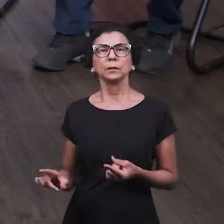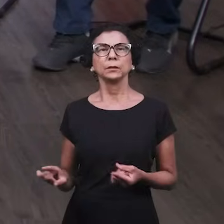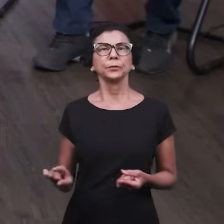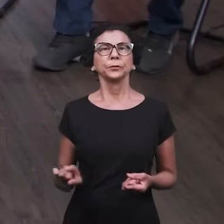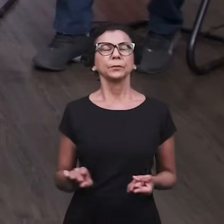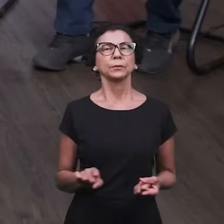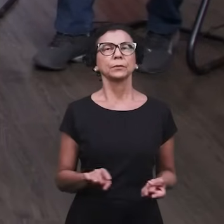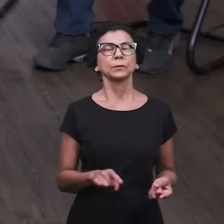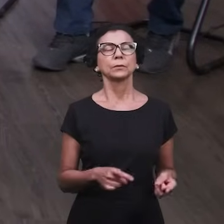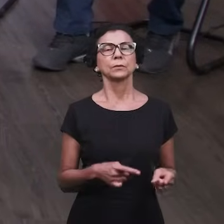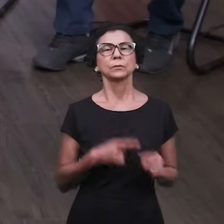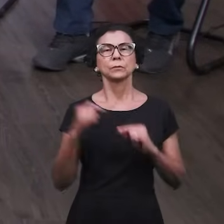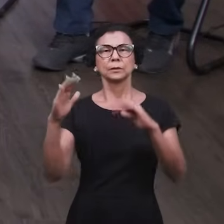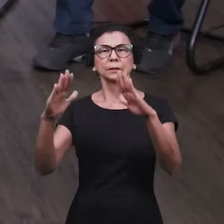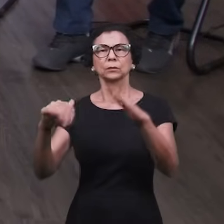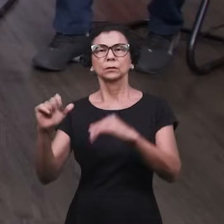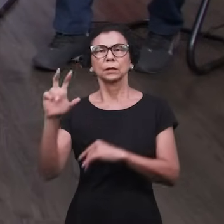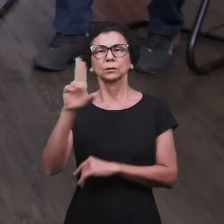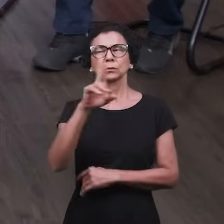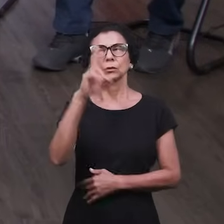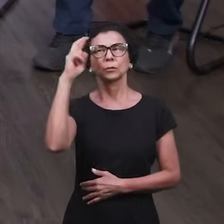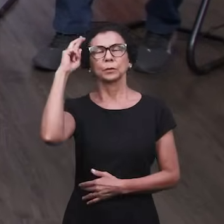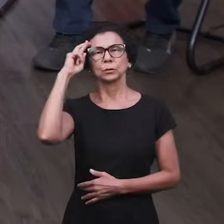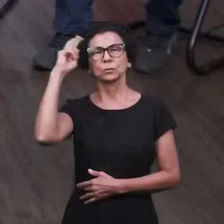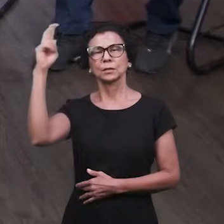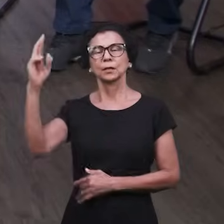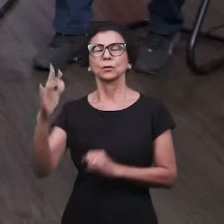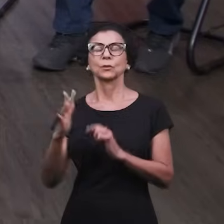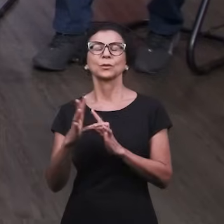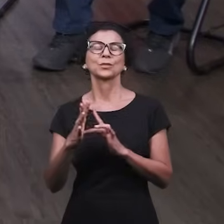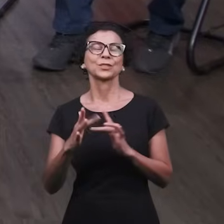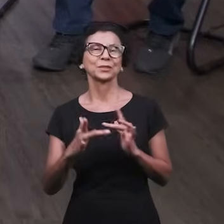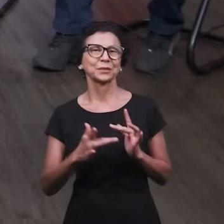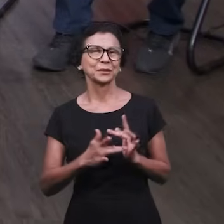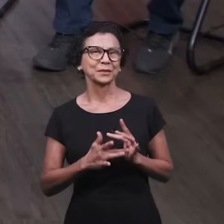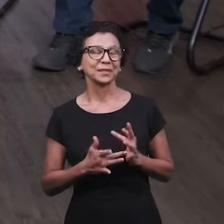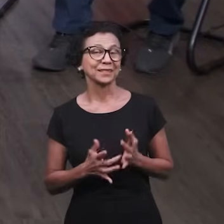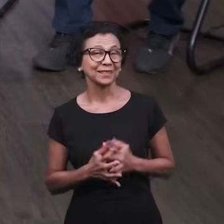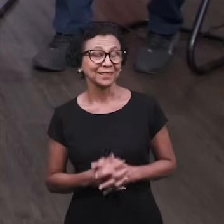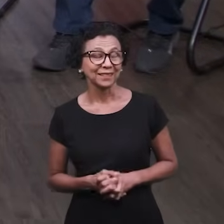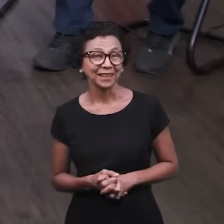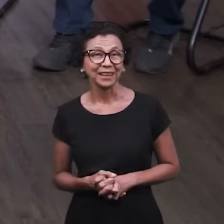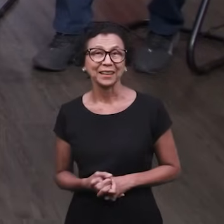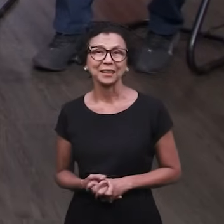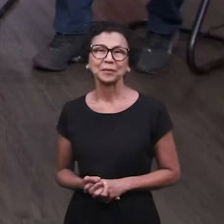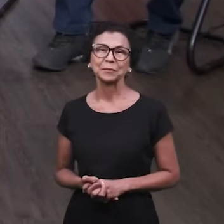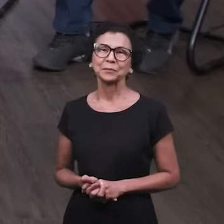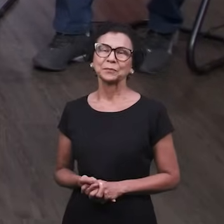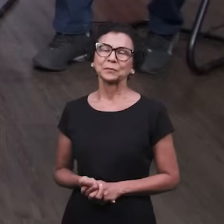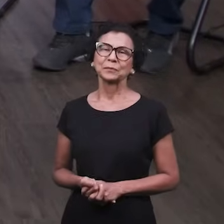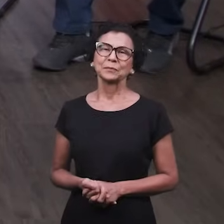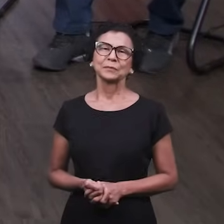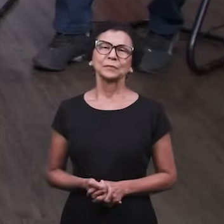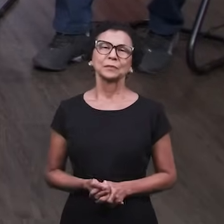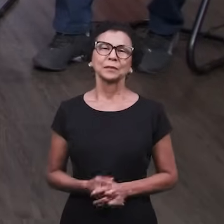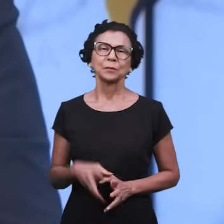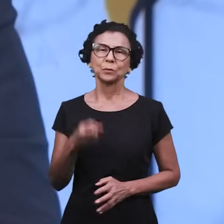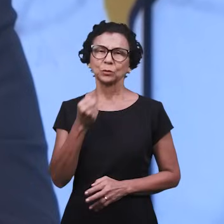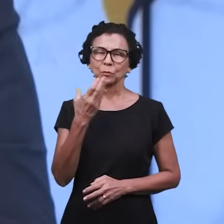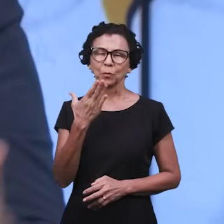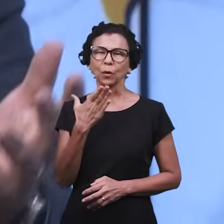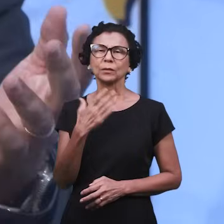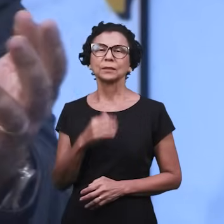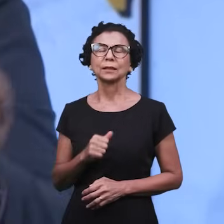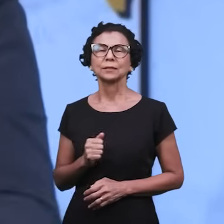Maravilha, maravilha, louvado seja o nome do nosso Senhor Jesus. É o melhor lugar onde podemos estar é no abrigo de